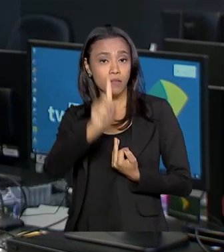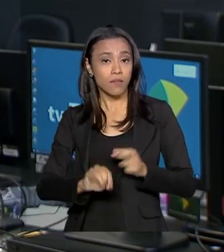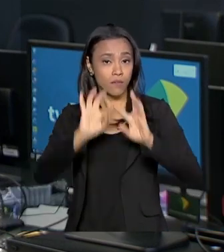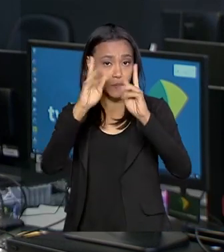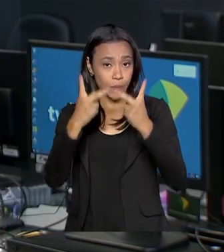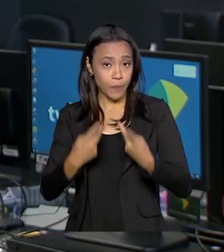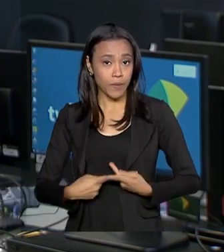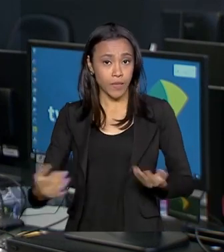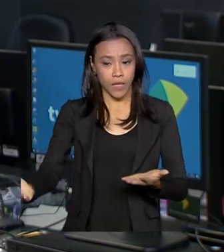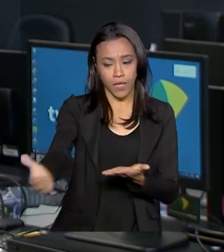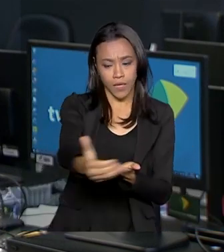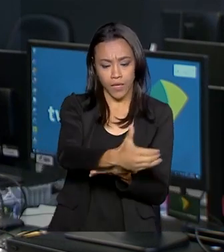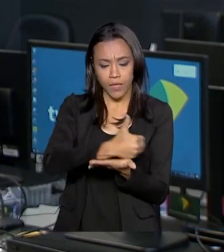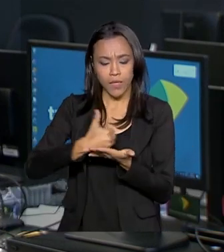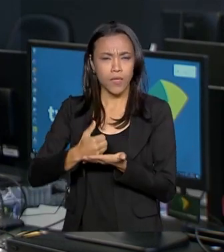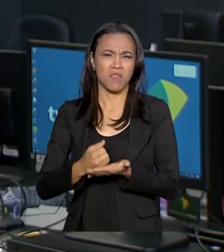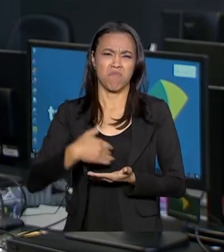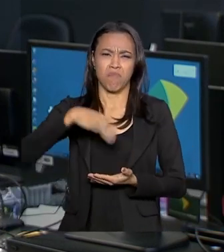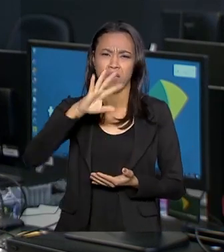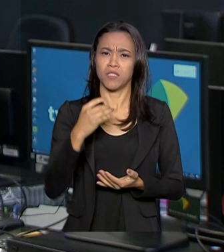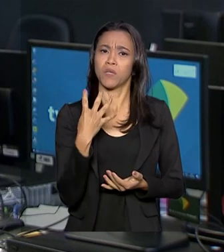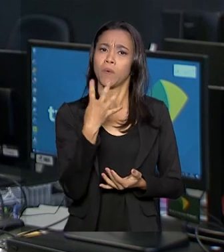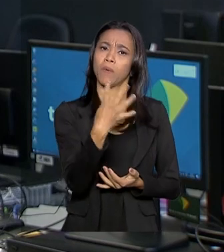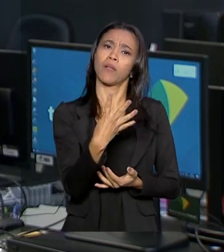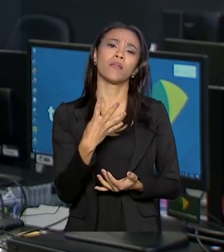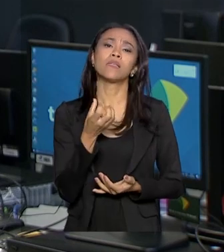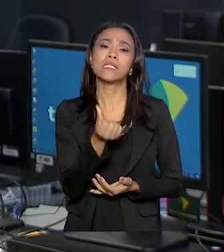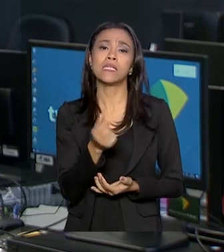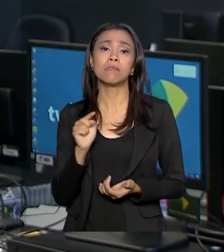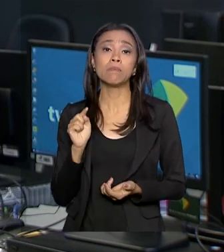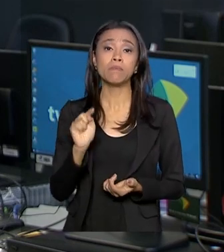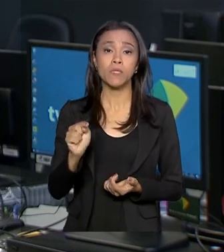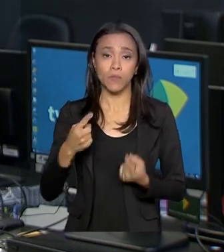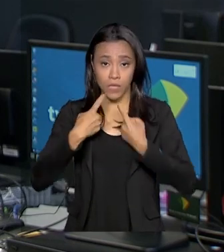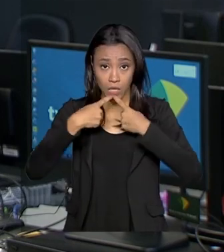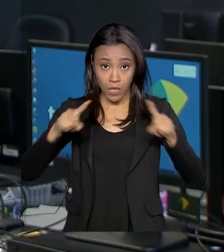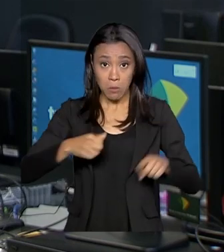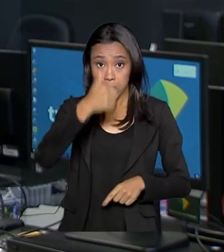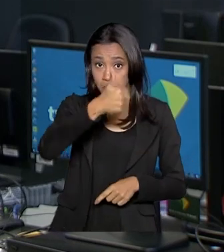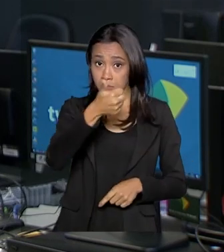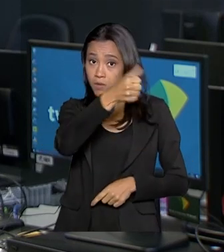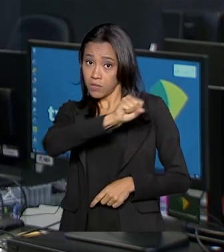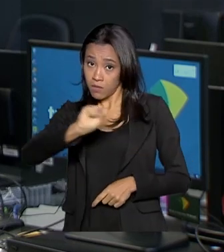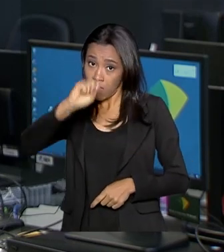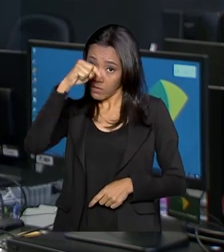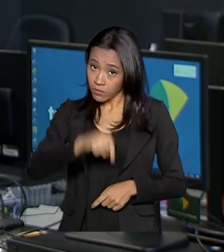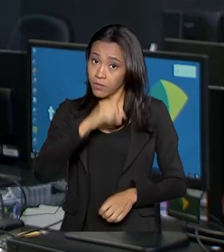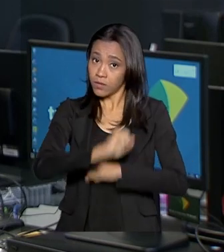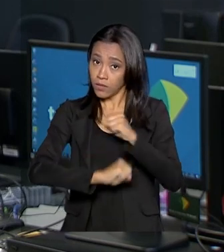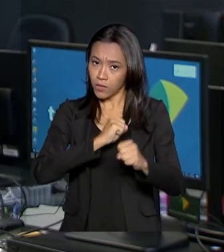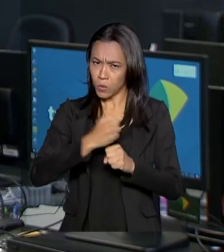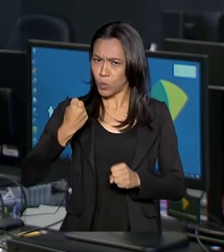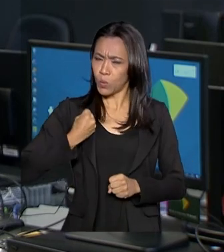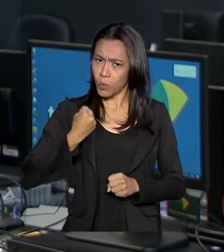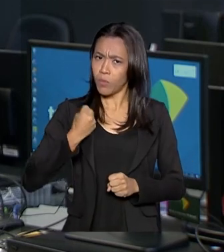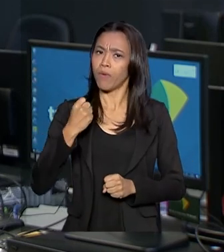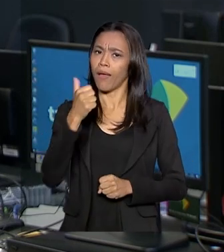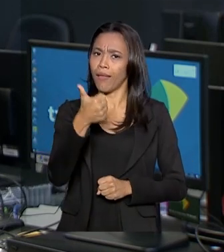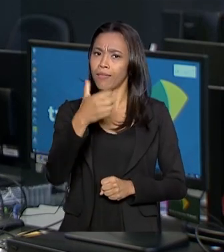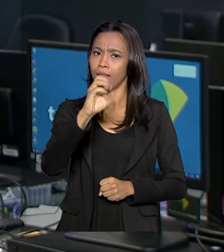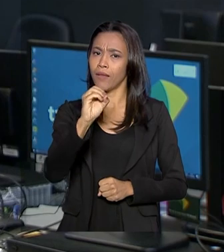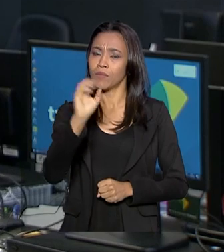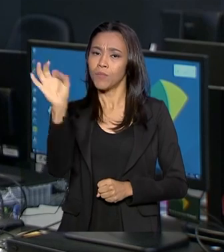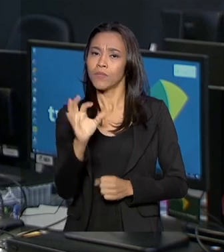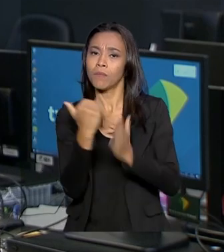de 46 mil denúncias de violações contra mulheres no primeiro semestre desse ano. O número é 10% maior que no